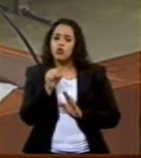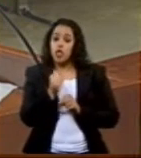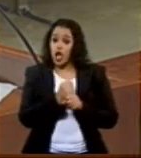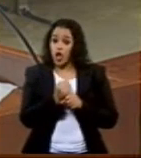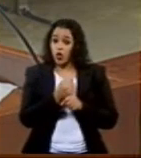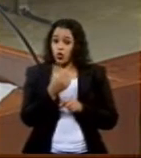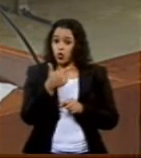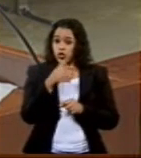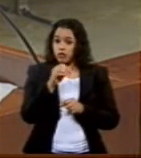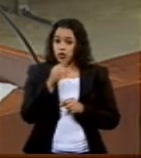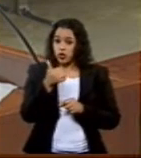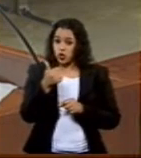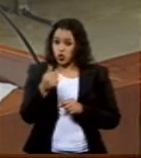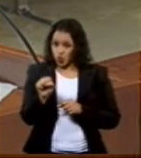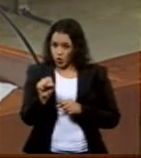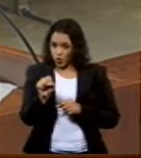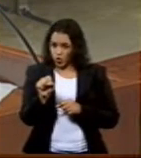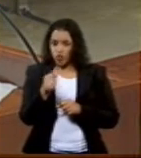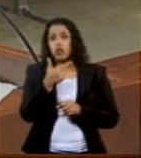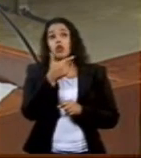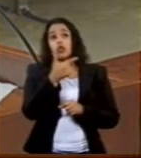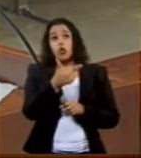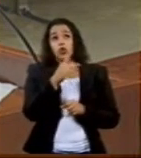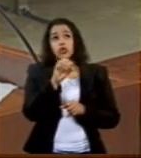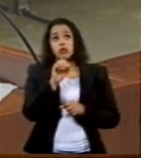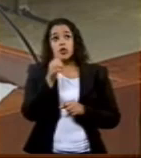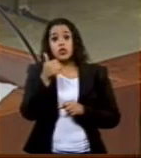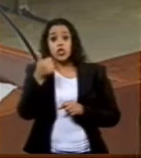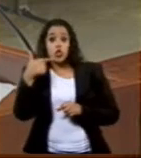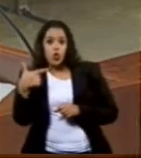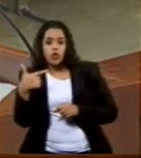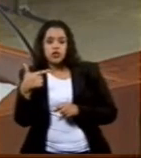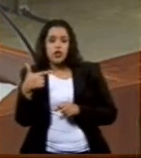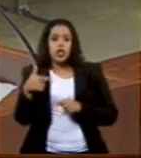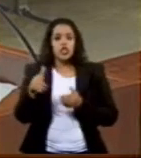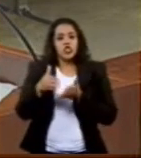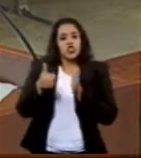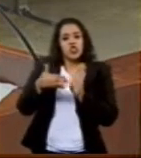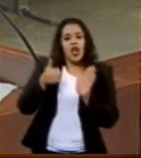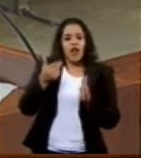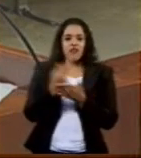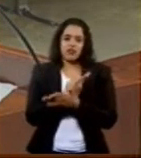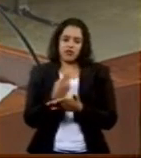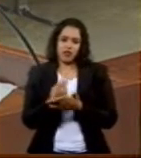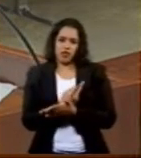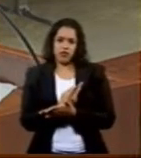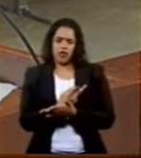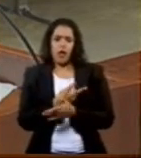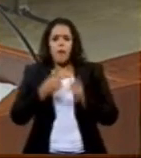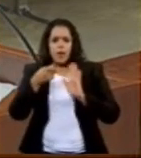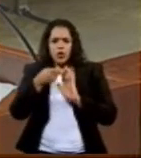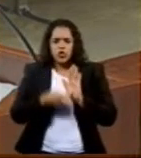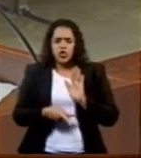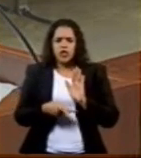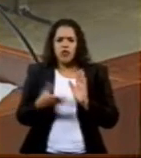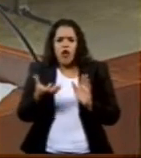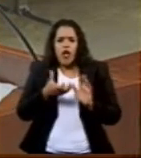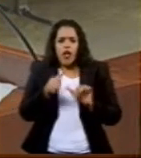faço menção ao número do projeto 2868, que corrigia essas distorções. Visava o projeto